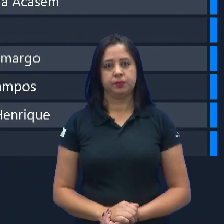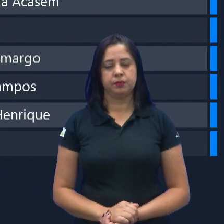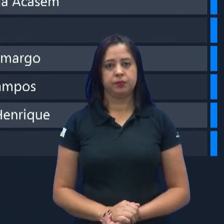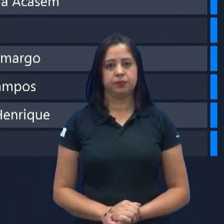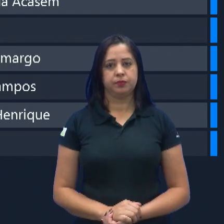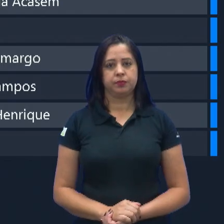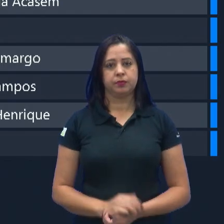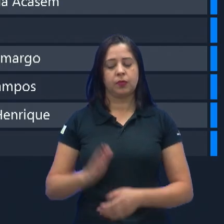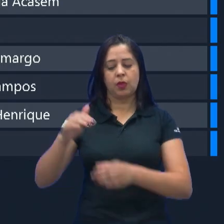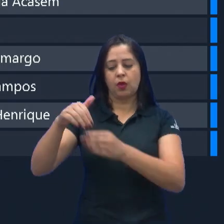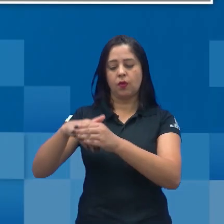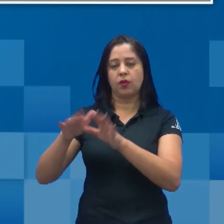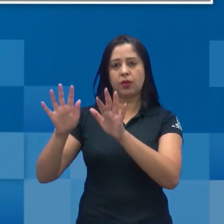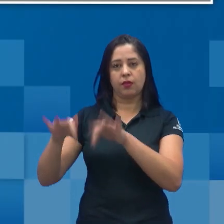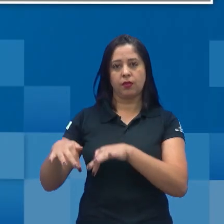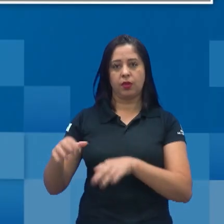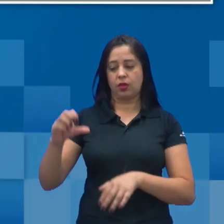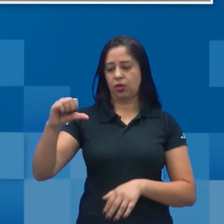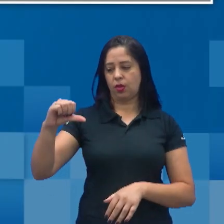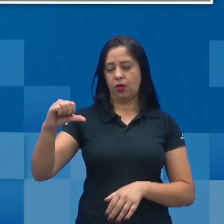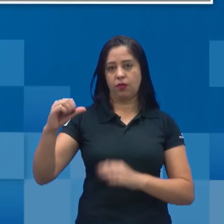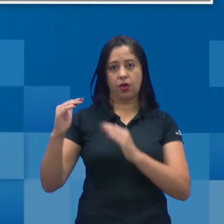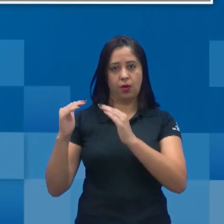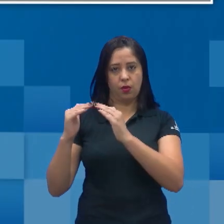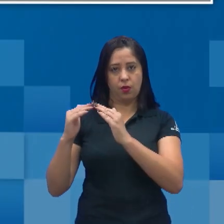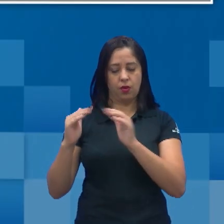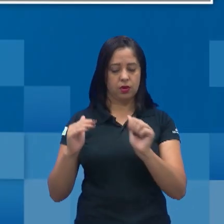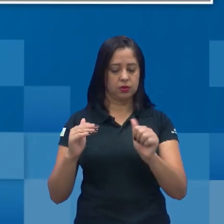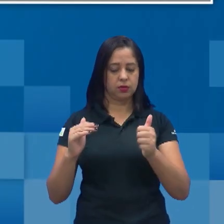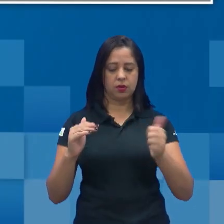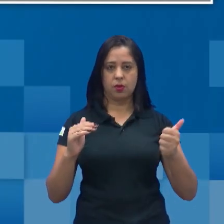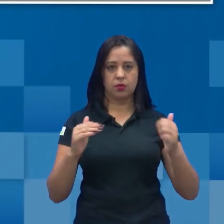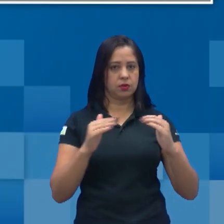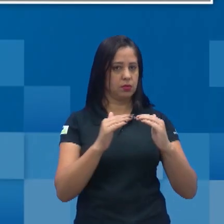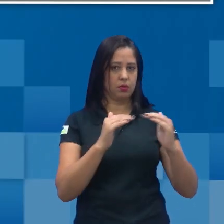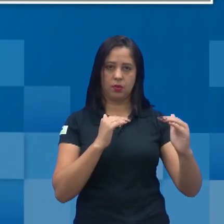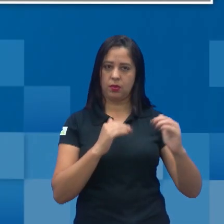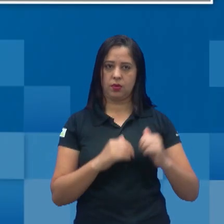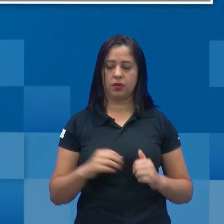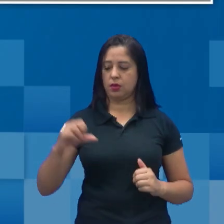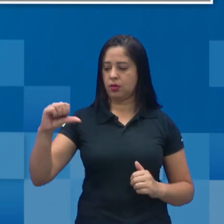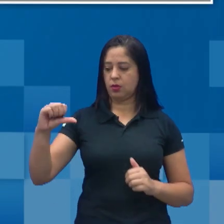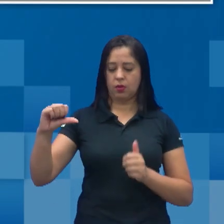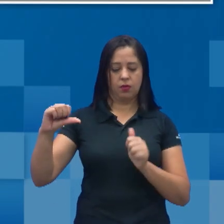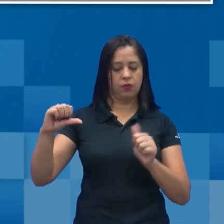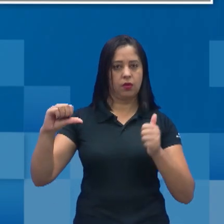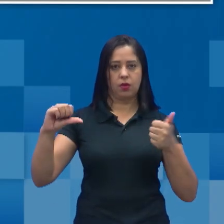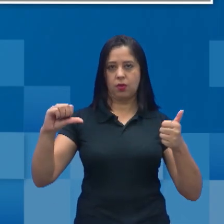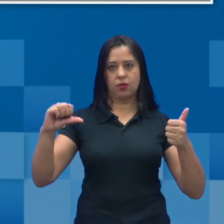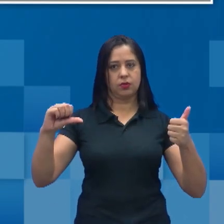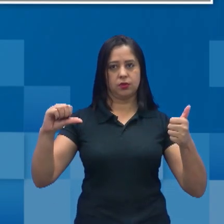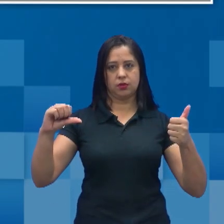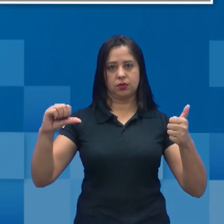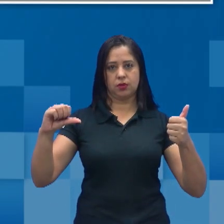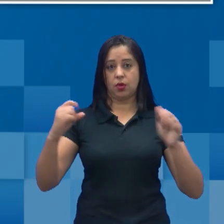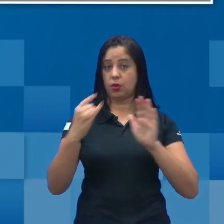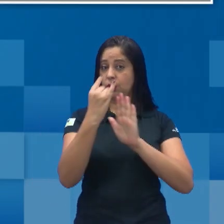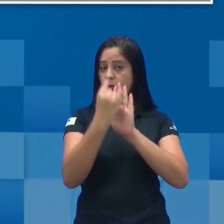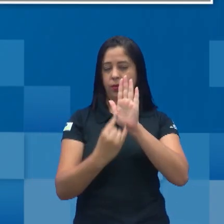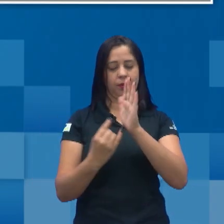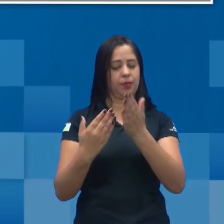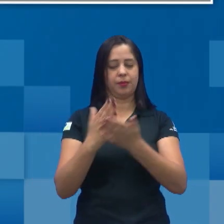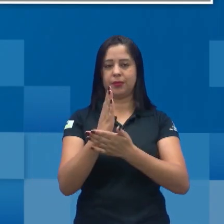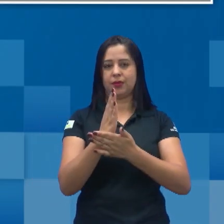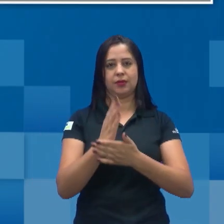Encerrada a votação. 9 votos favoráveis, 11 votos contrários. Com 9 votos favoráveis, 11 votos contrários, o requerimento está